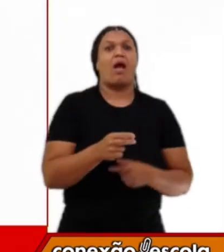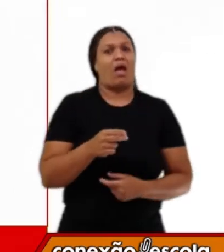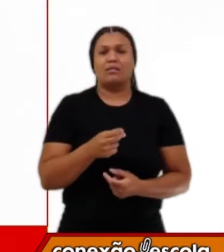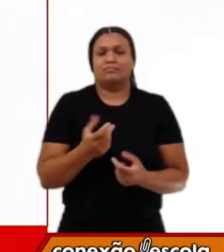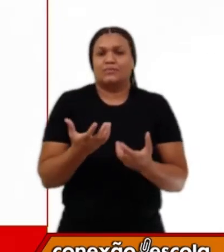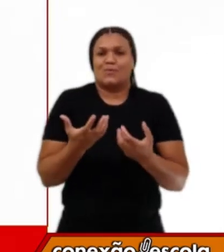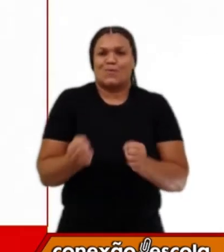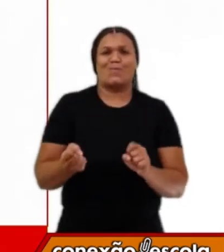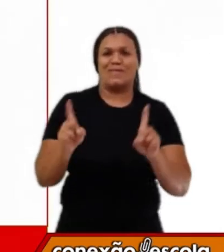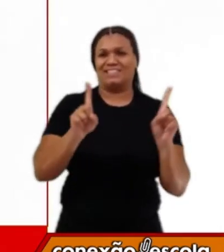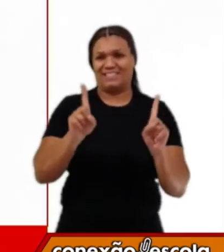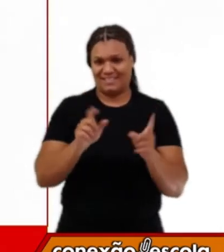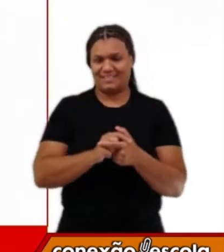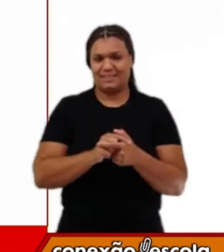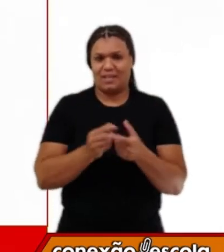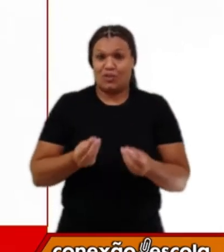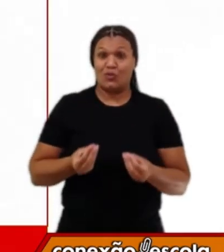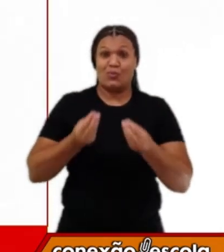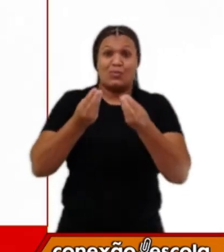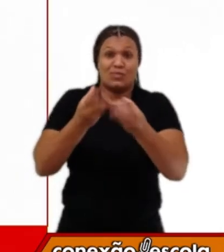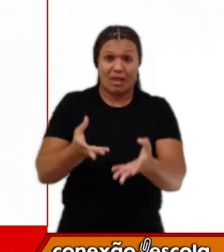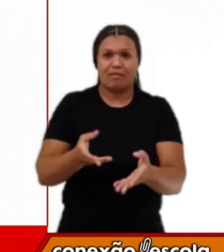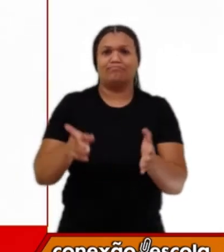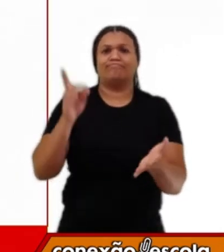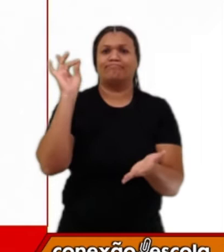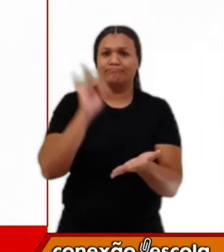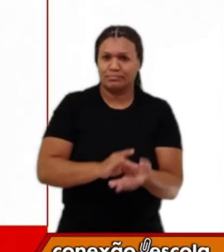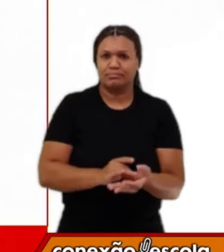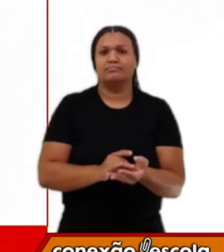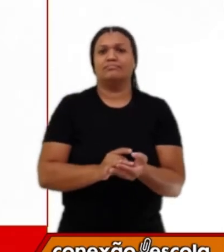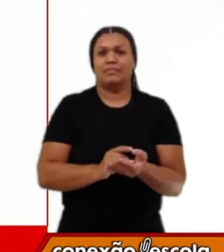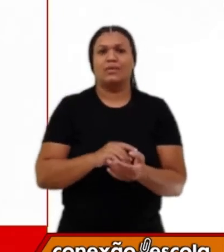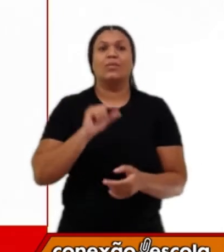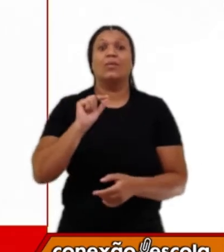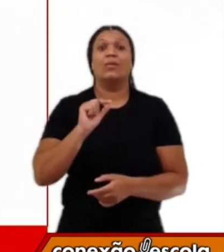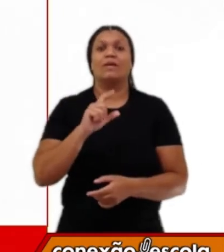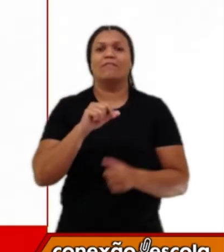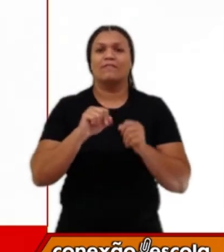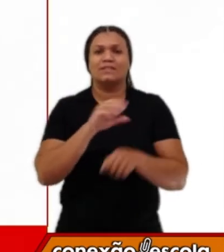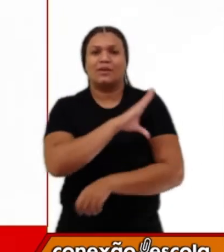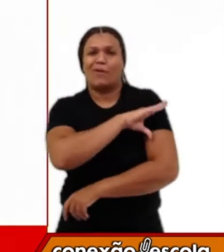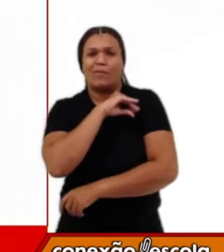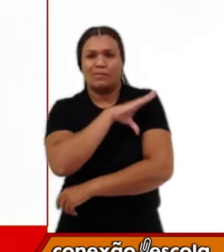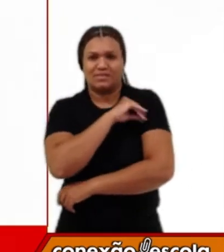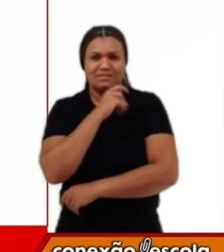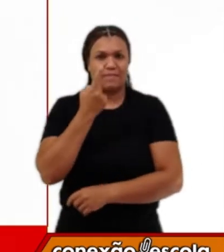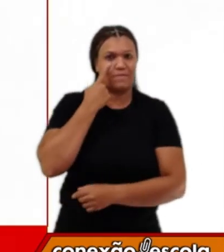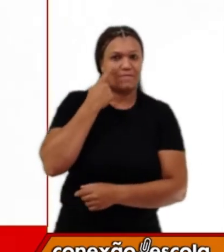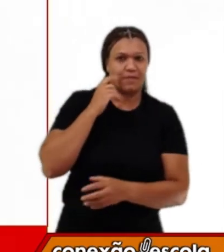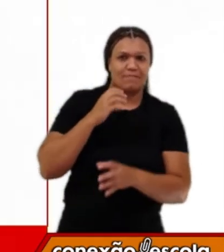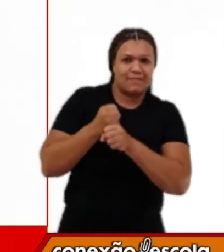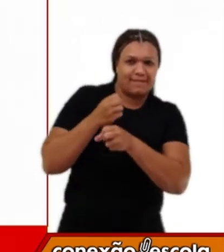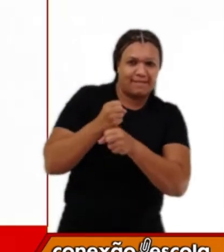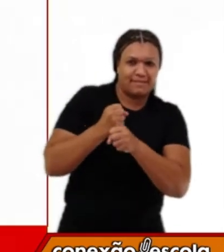essa vitória e não se concedia a titulação por parte da Comissão Verificadora de Poderes, que era composta por pessoas